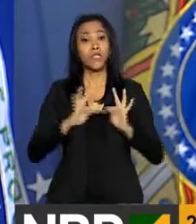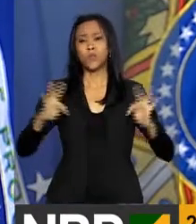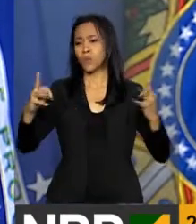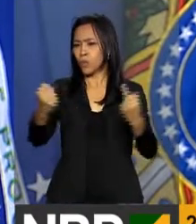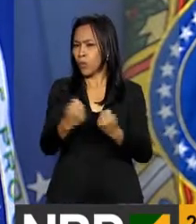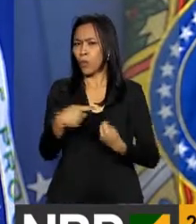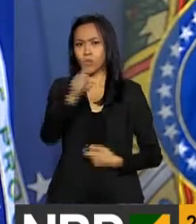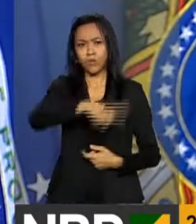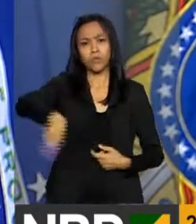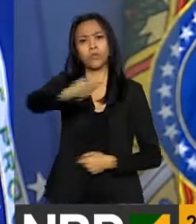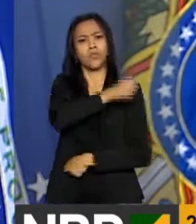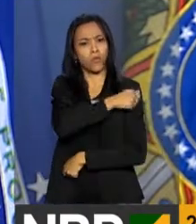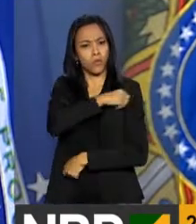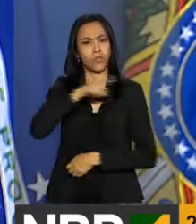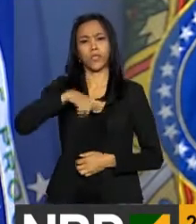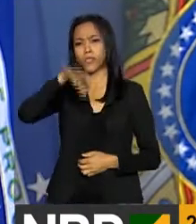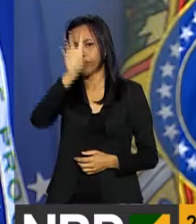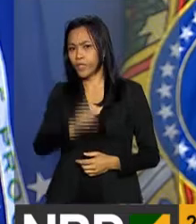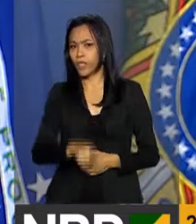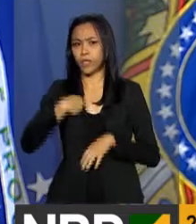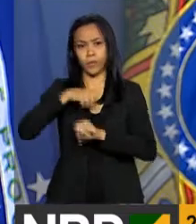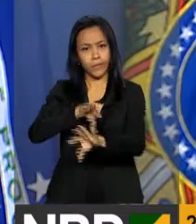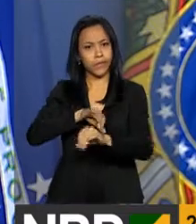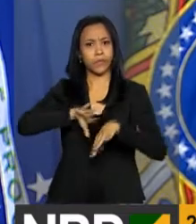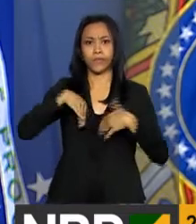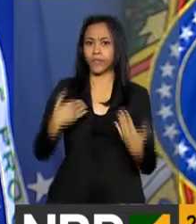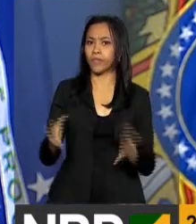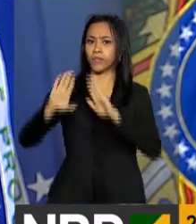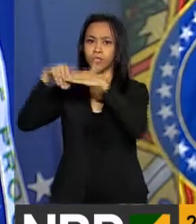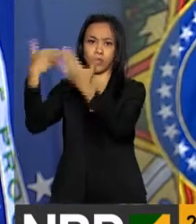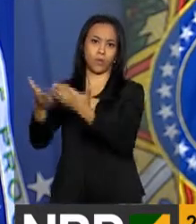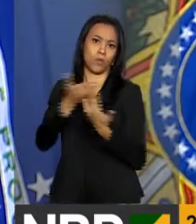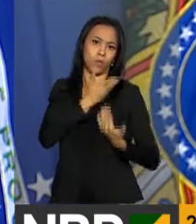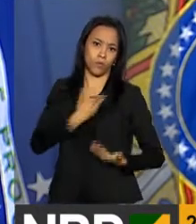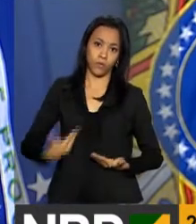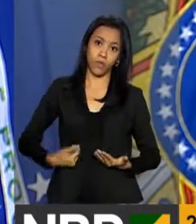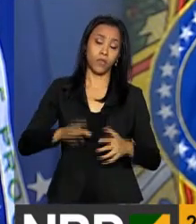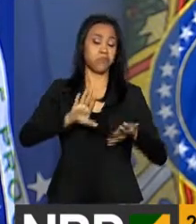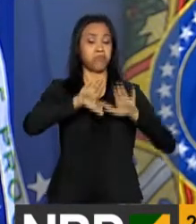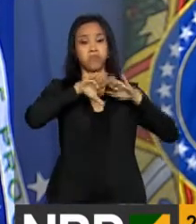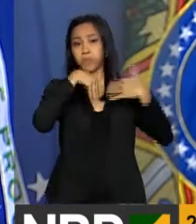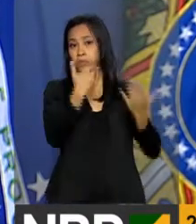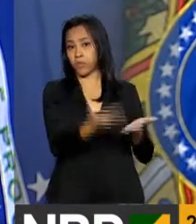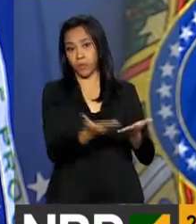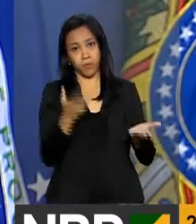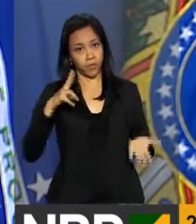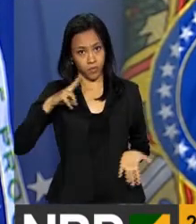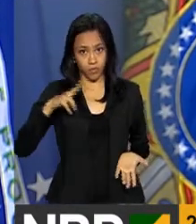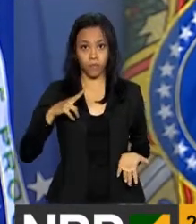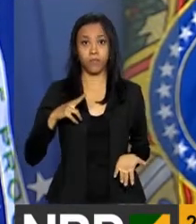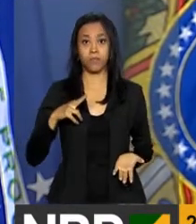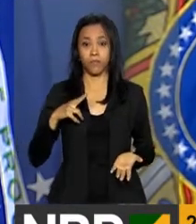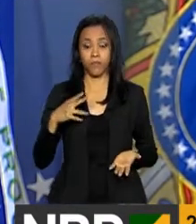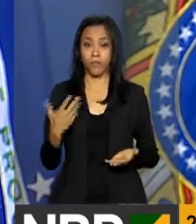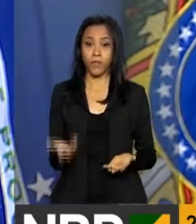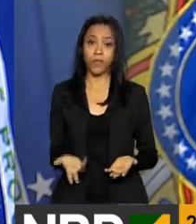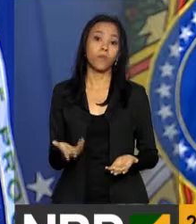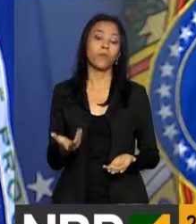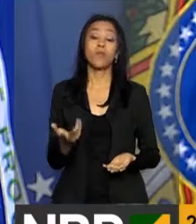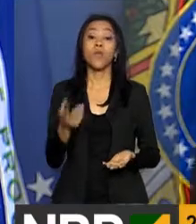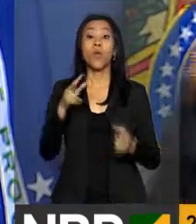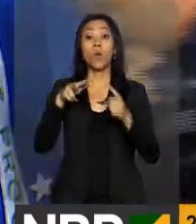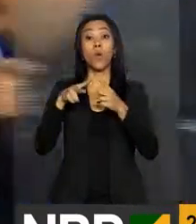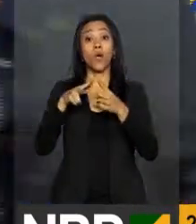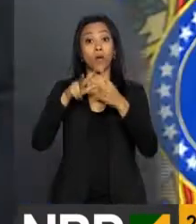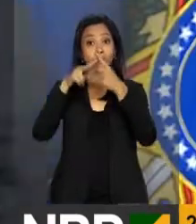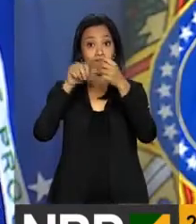à educação básica seja na escola pública seja na escola é particular a reforma do